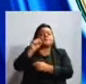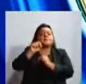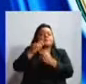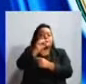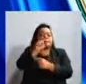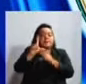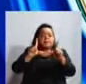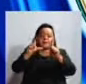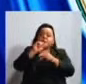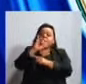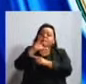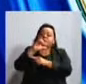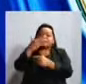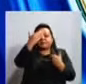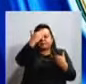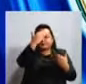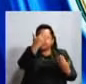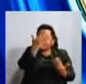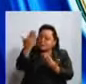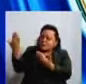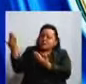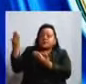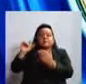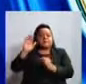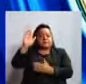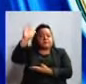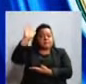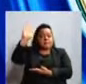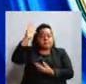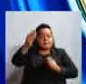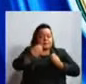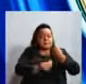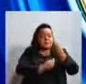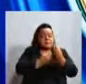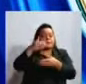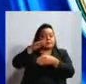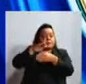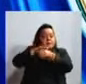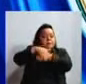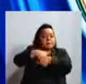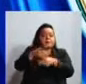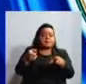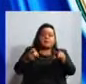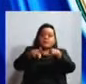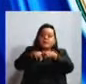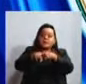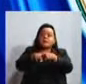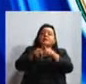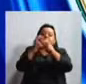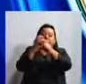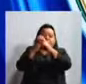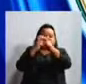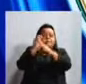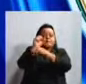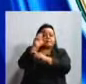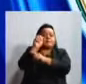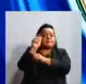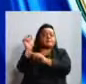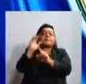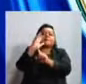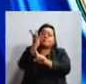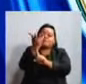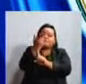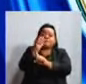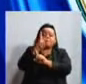de agradecer aos senhores candidatos pela presença nesta noite. Agradecer imensamente aos nossos parceiros Esfera Engenharia, Vinyl